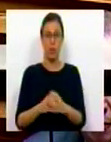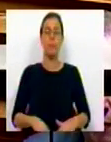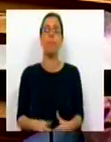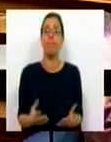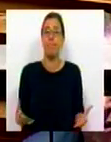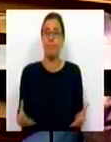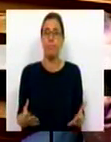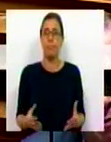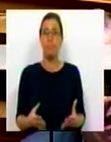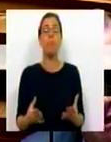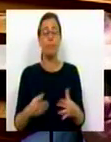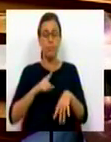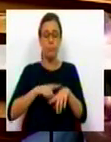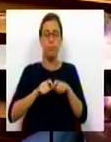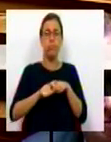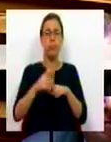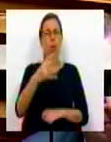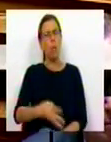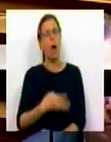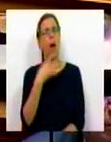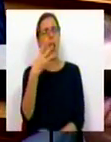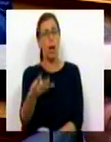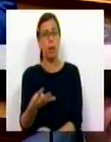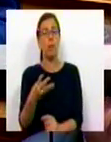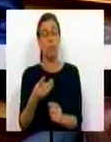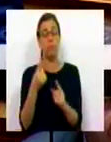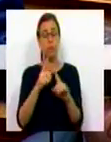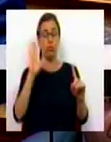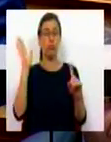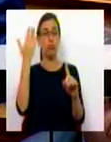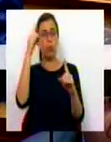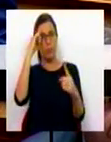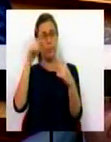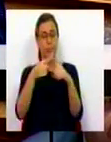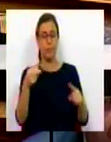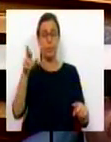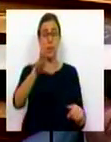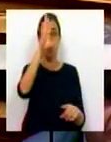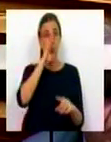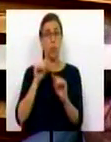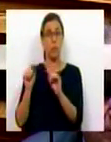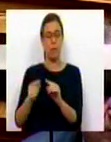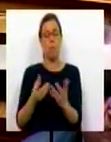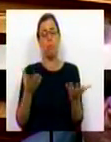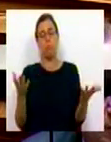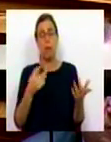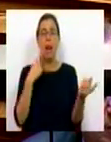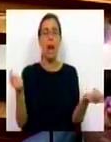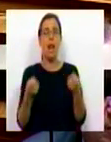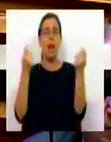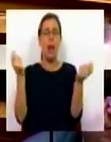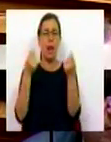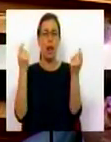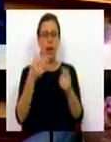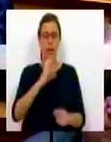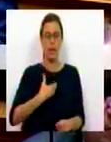Depósitos. Durante 4 anos, uma das maiores metas da anterior governação, muitas vezes propagandeada